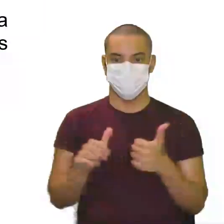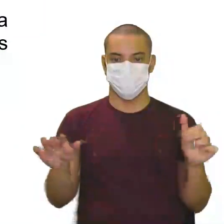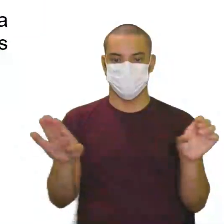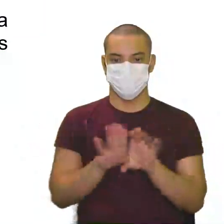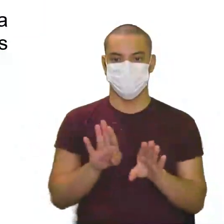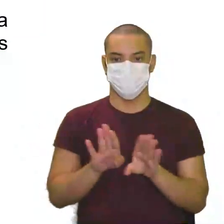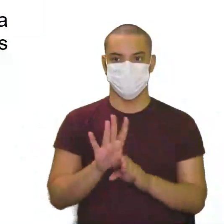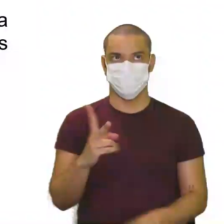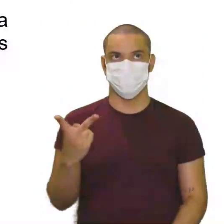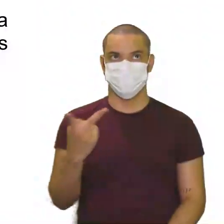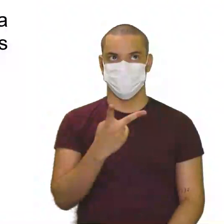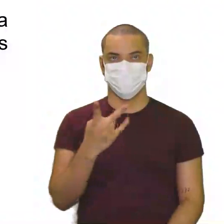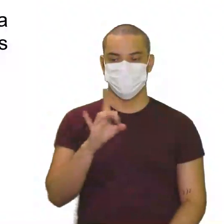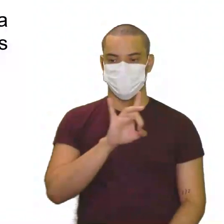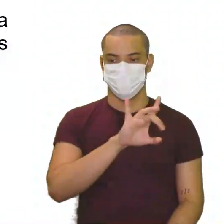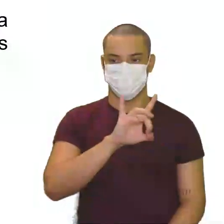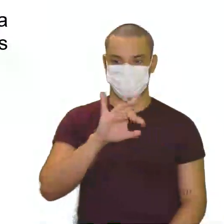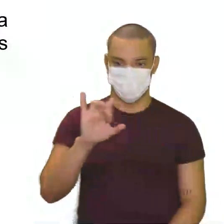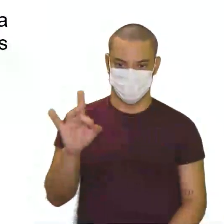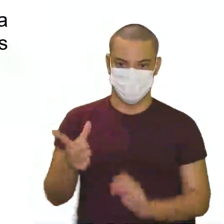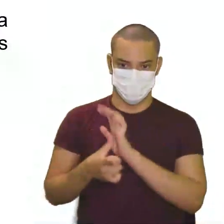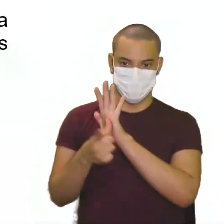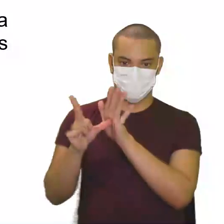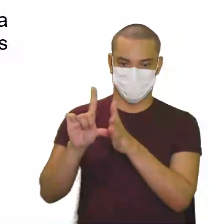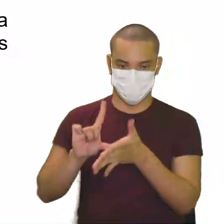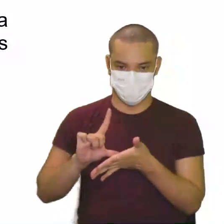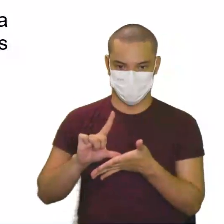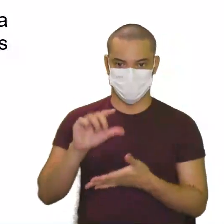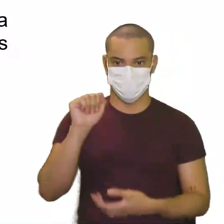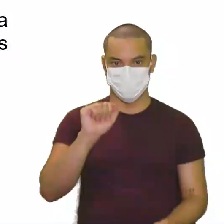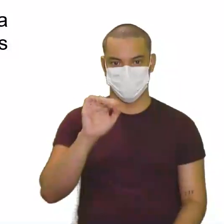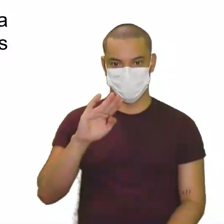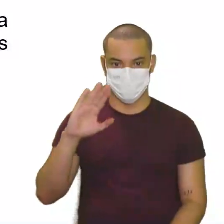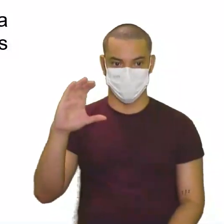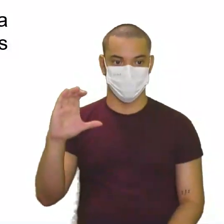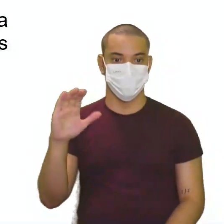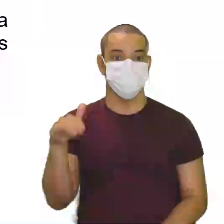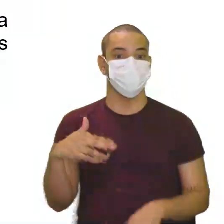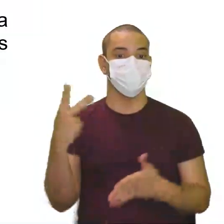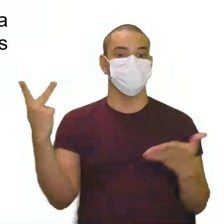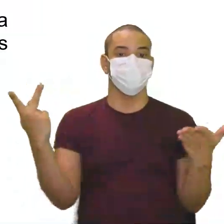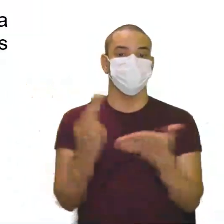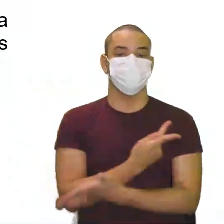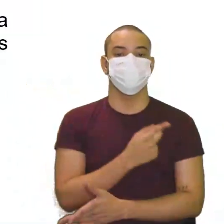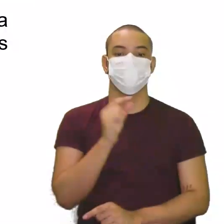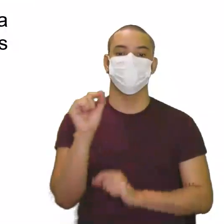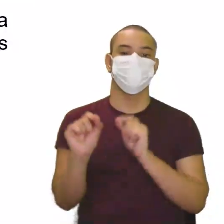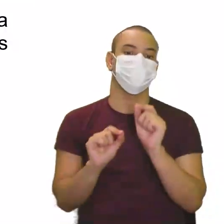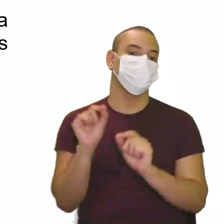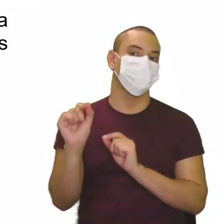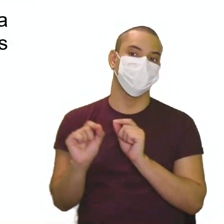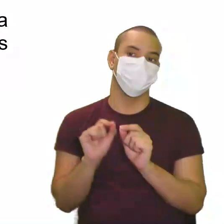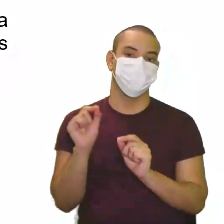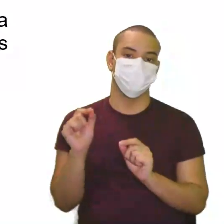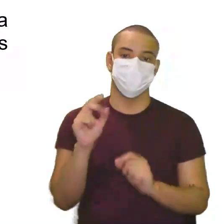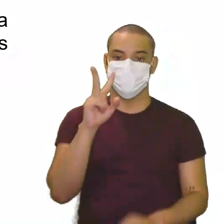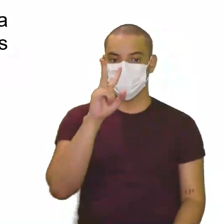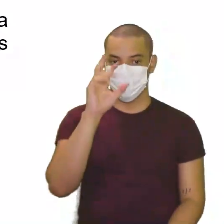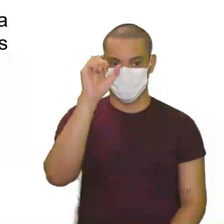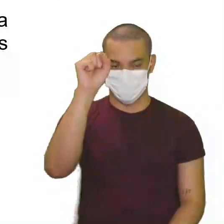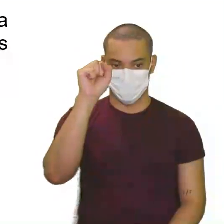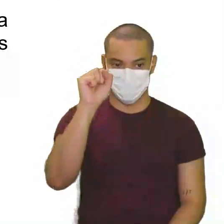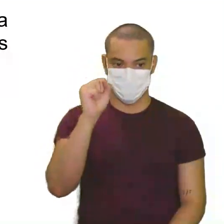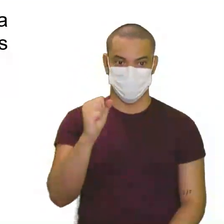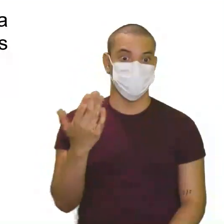entre Os imãs de cada um dos pares anteriores A B e C ocorreram respectivamente forças de